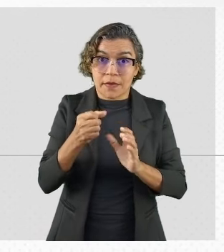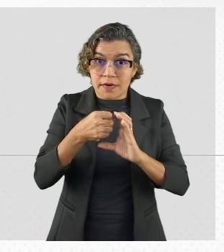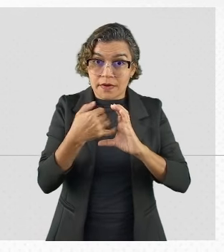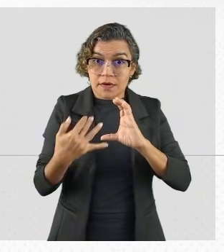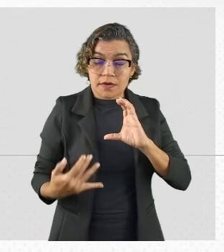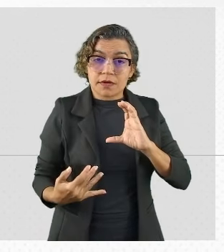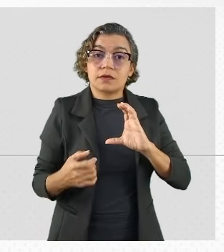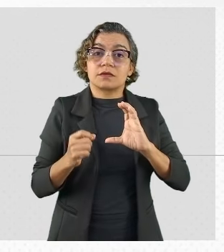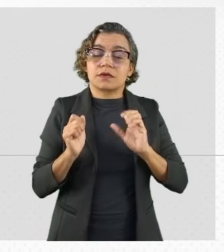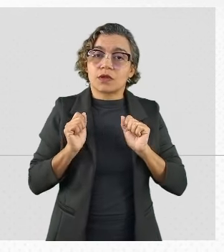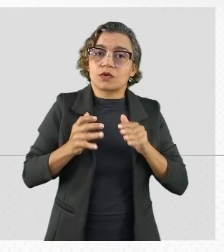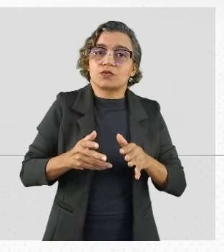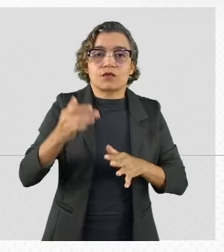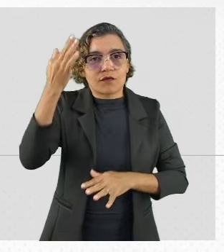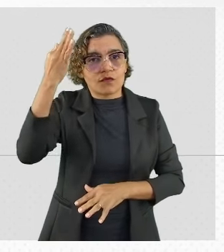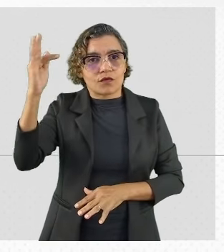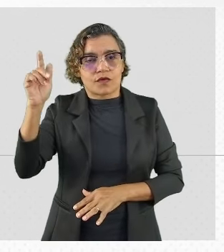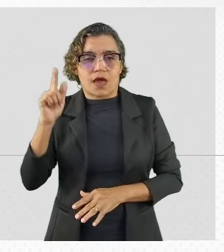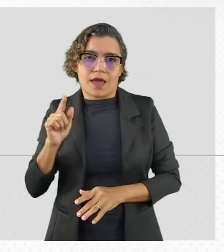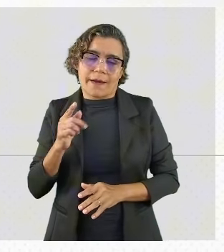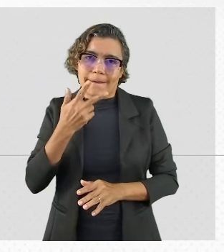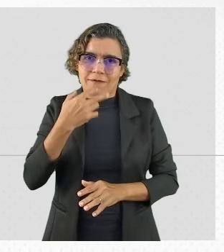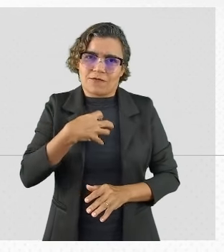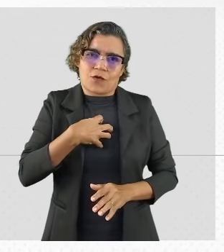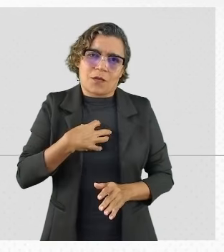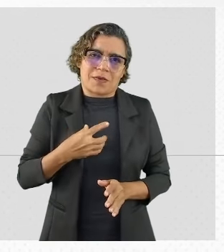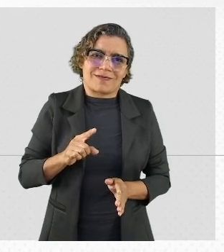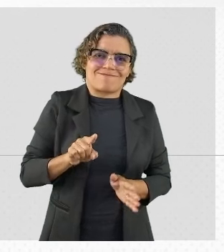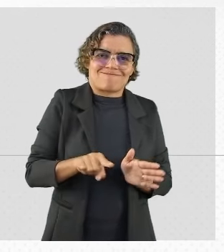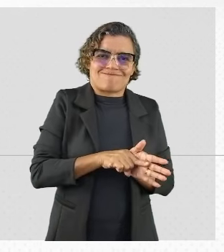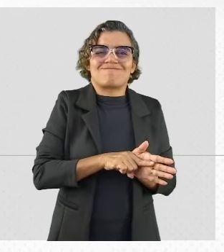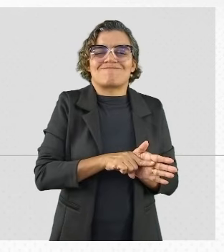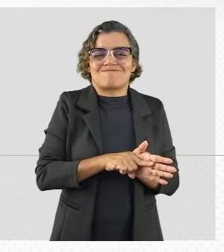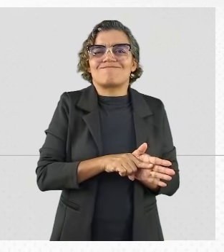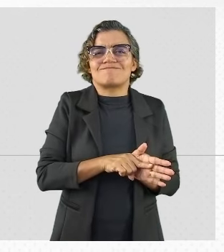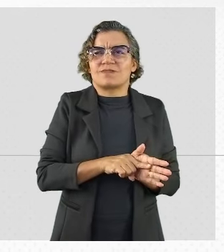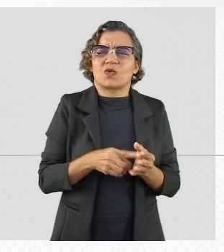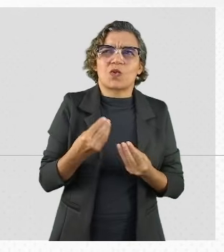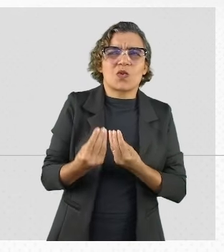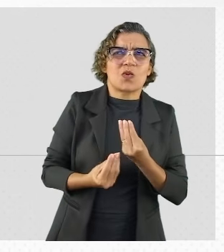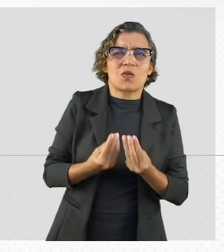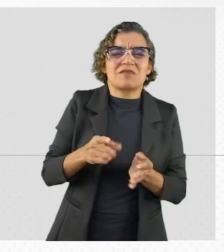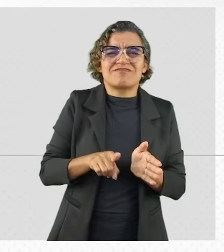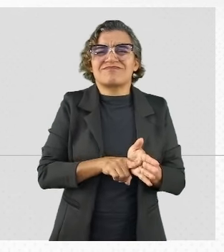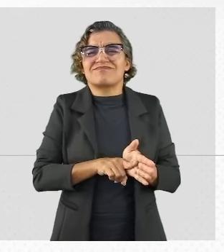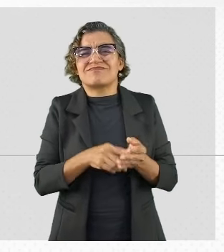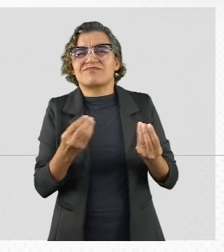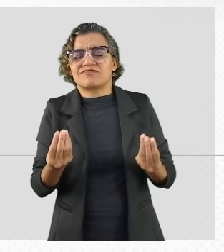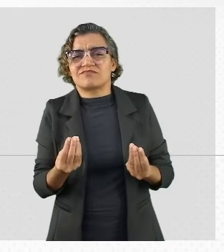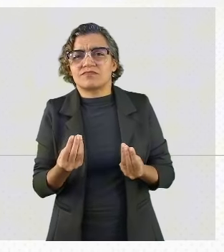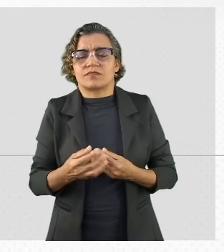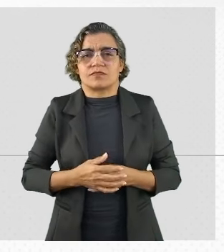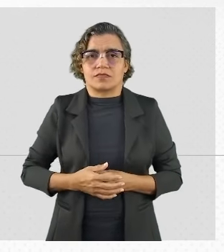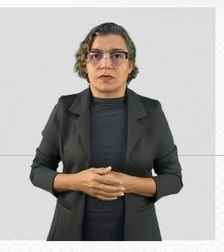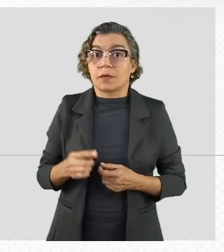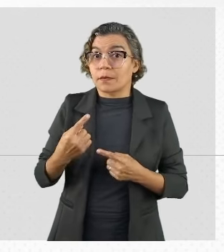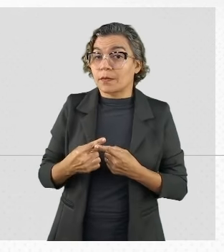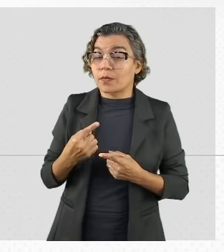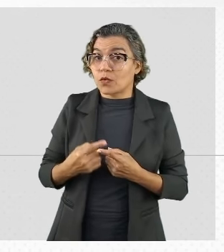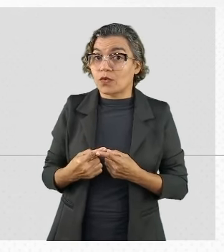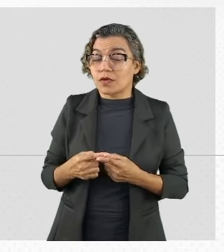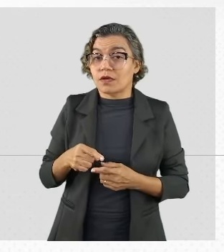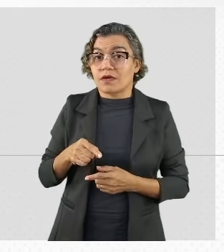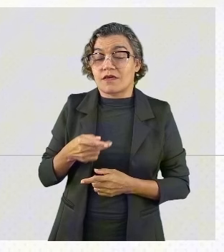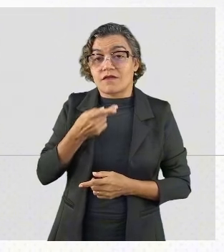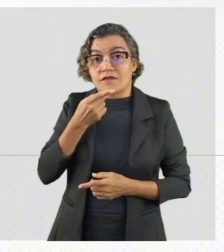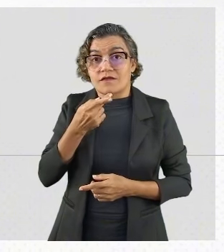característica da atitude filosófica é negativa. Negativa? Como assim, professor? Ela é negativa porque ela diz um não